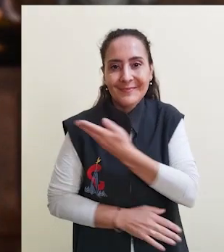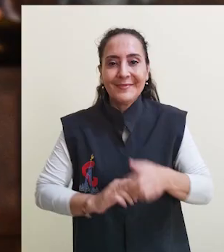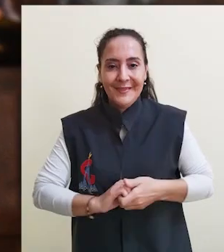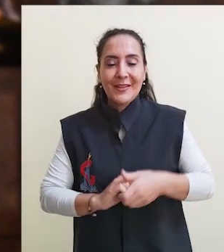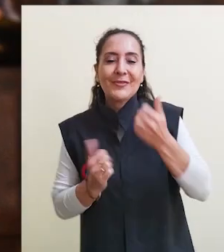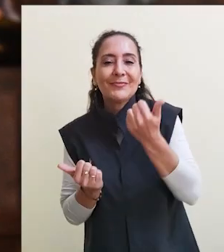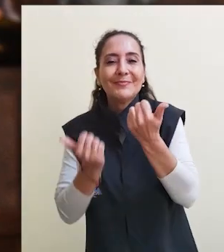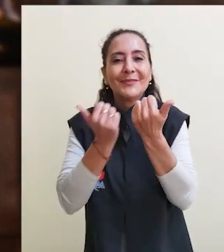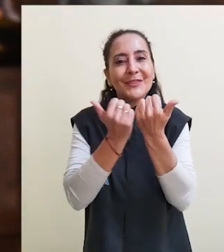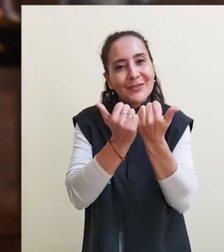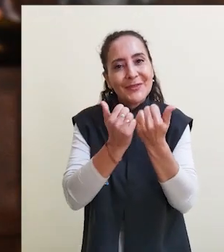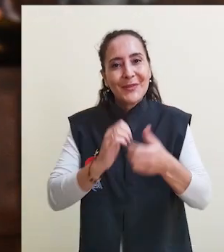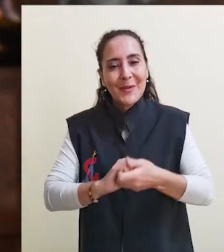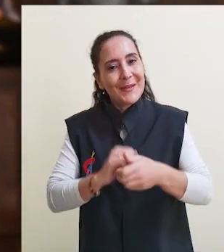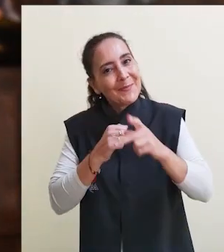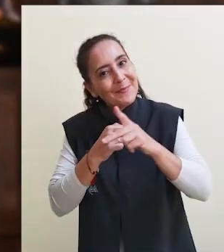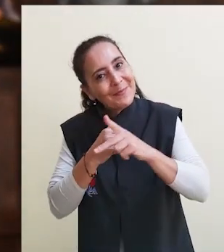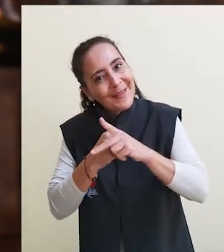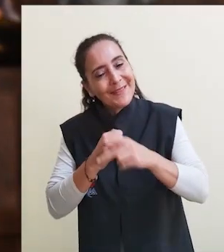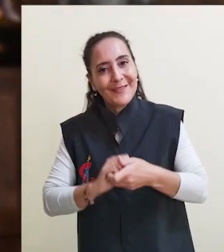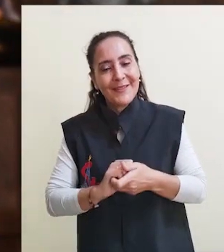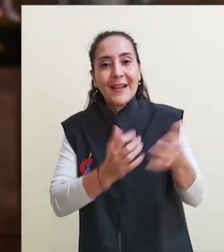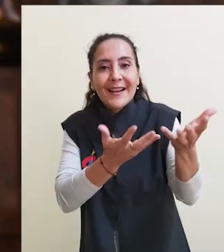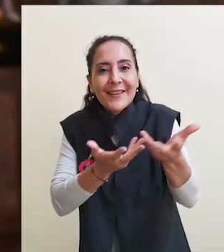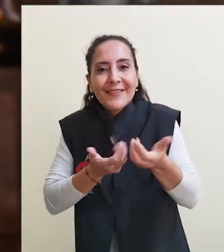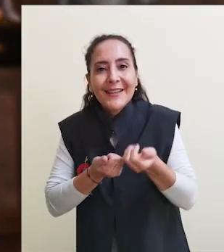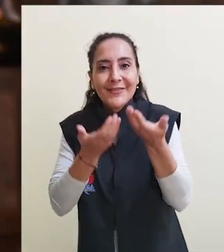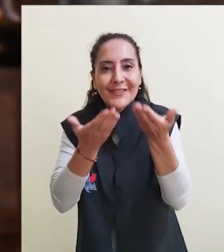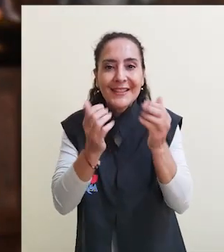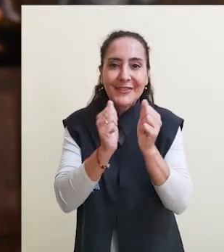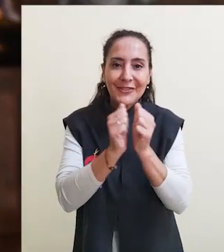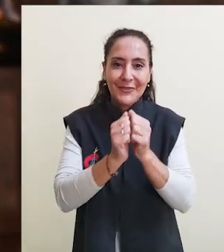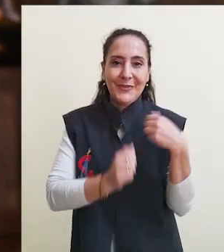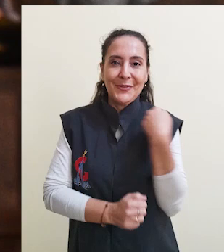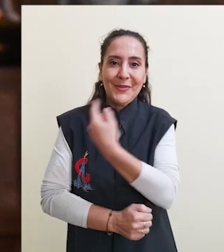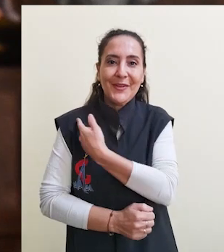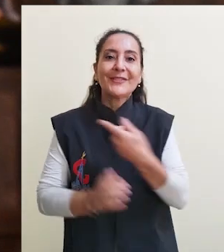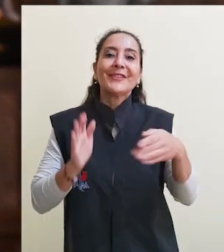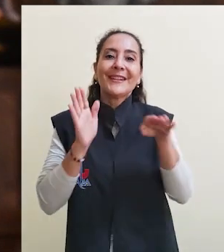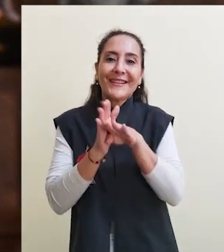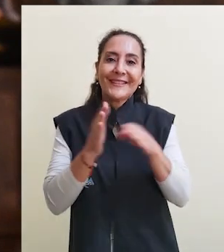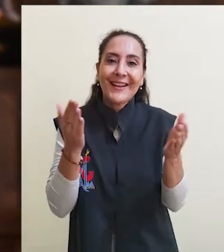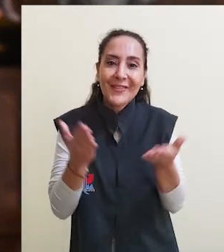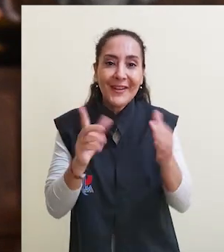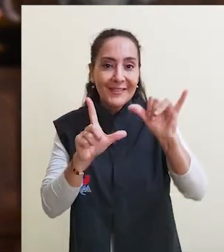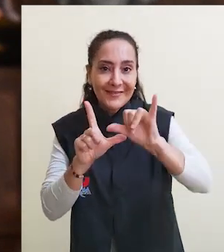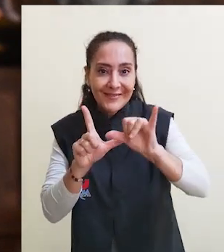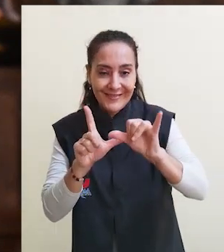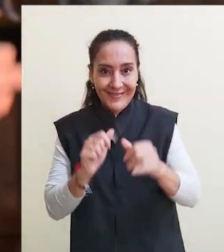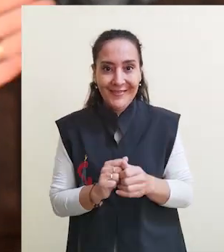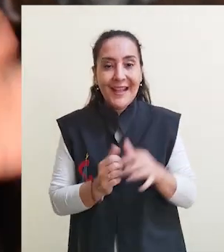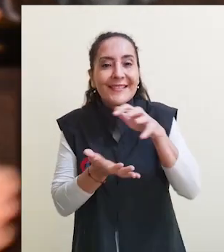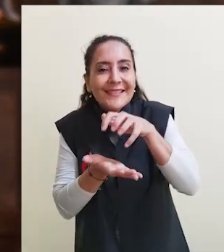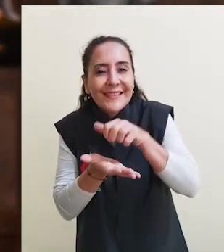Francisco, sucessor de São Pedro. Quero acolher você que está conosco, chegando agora, né, nesse canal do YouTube.